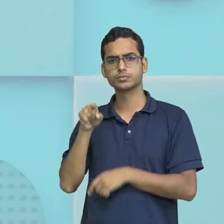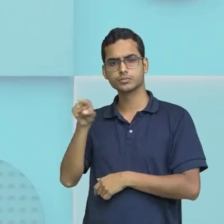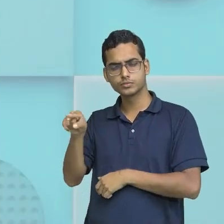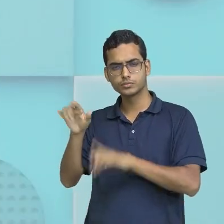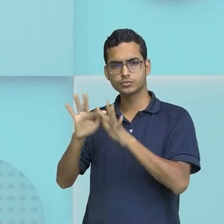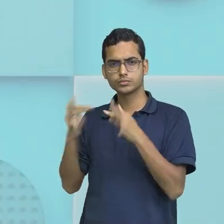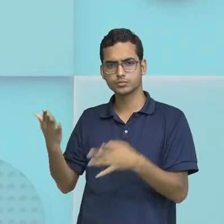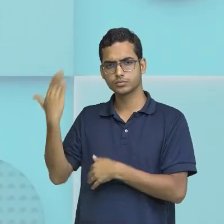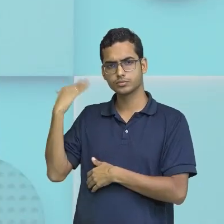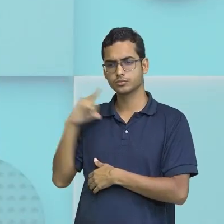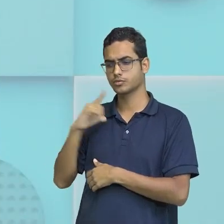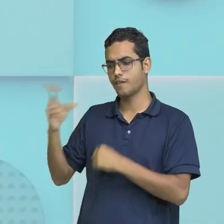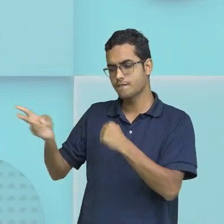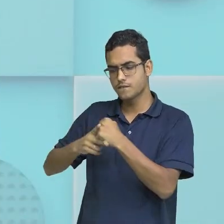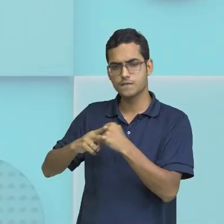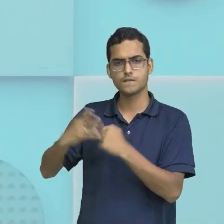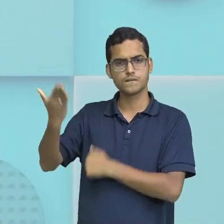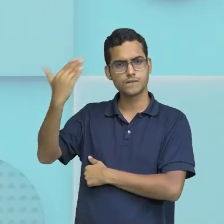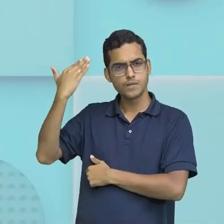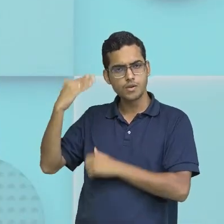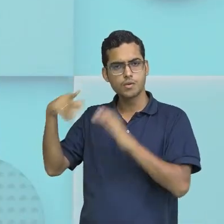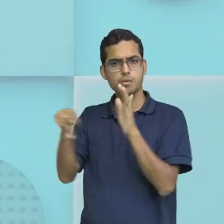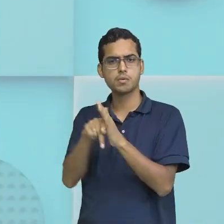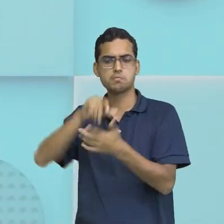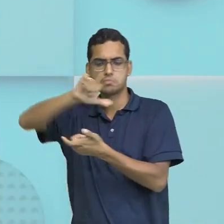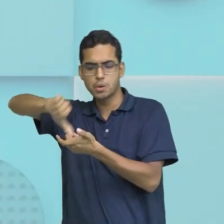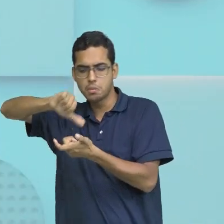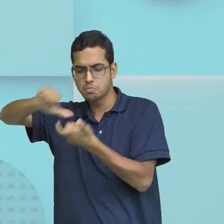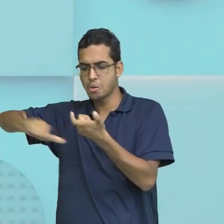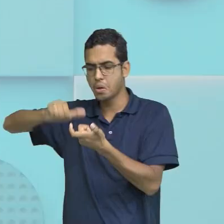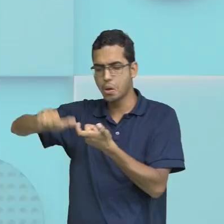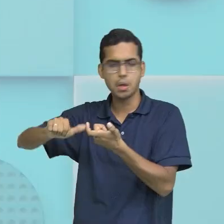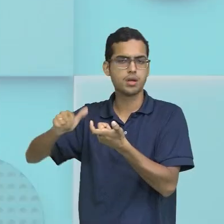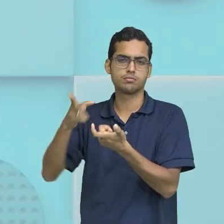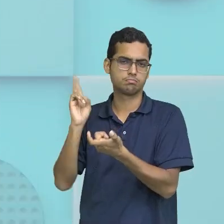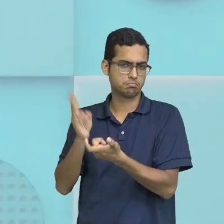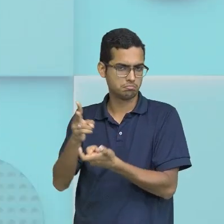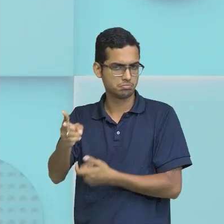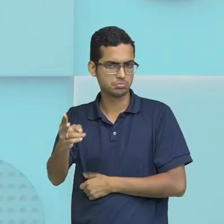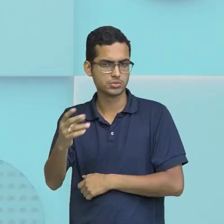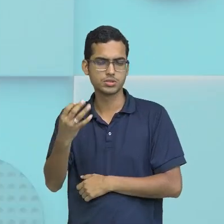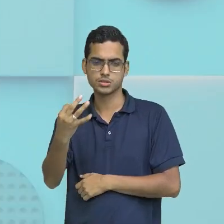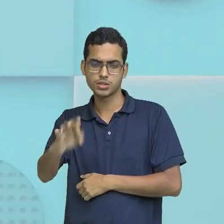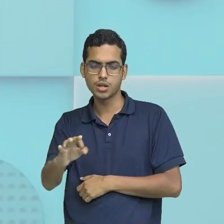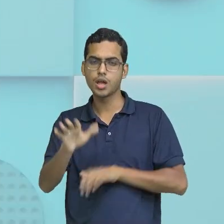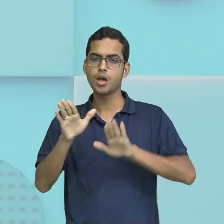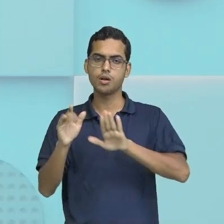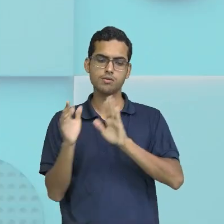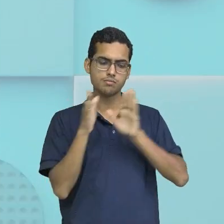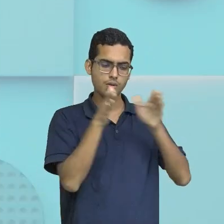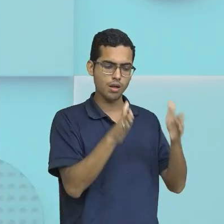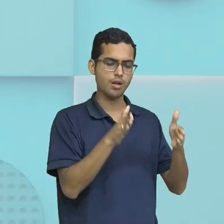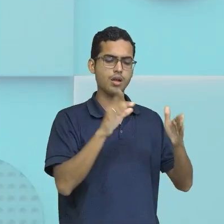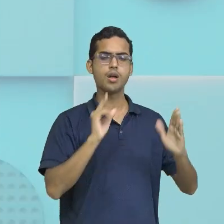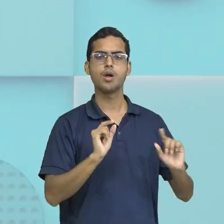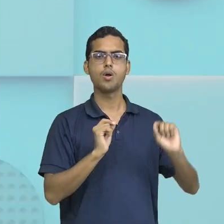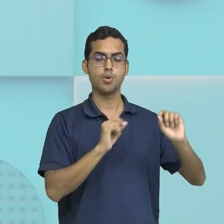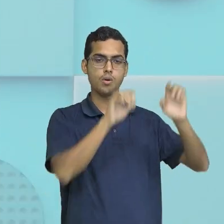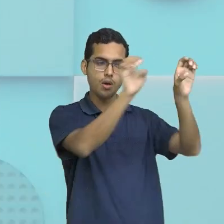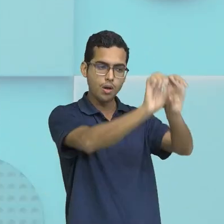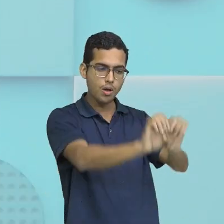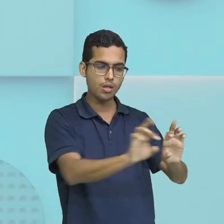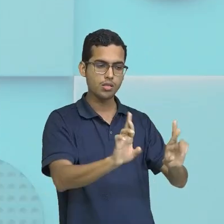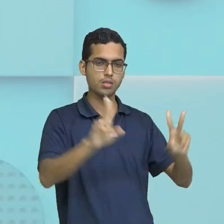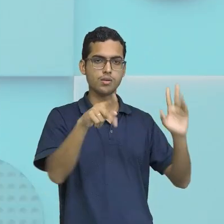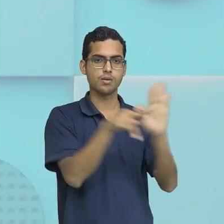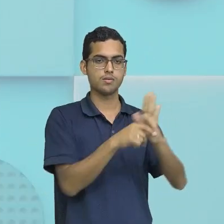passado, seja ele verbo regular ou irregular, isso é indiferente, tá? Já o past continuous tem uma estrutura diferente.